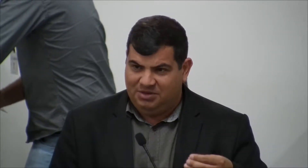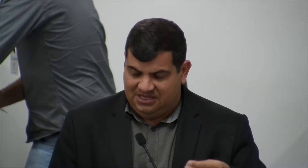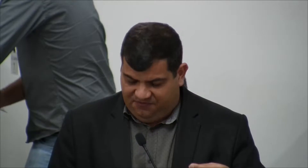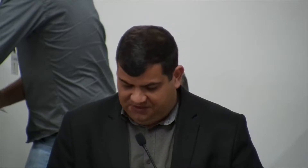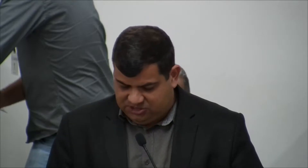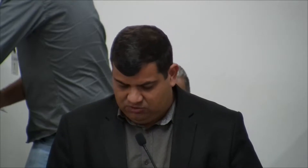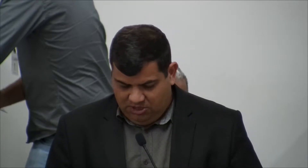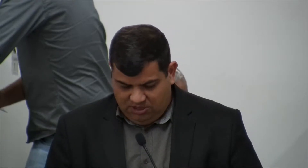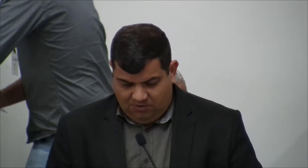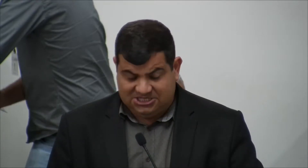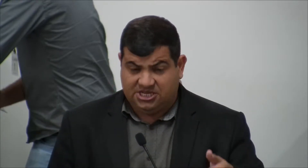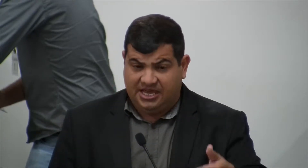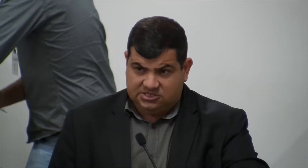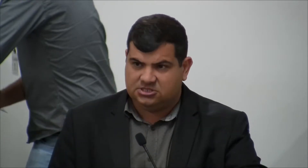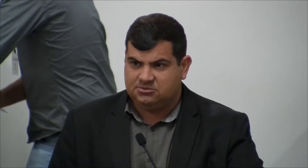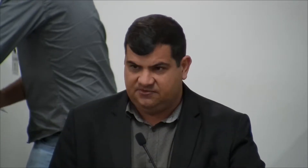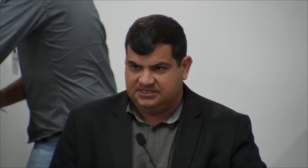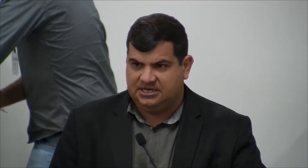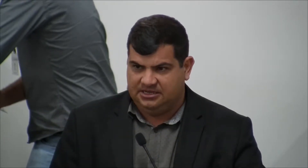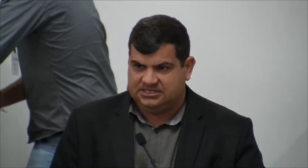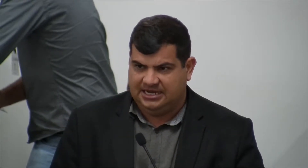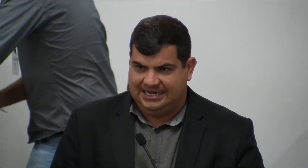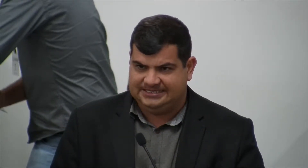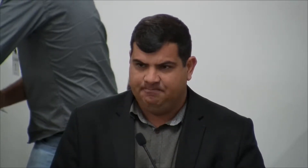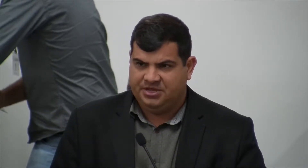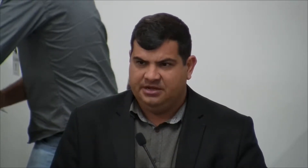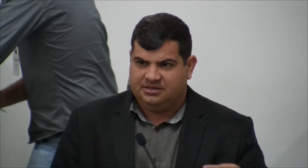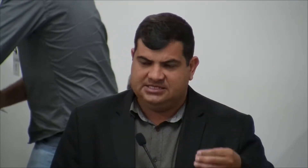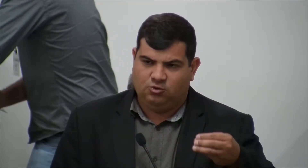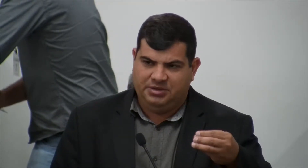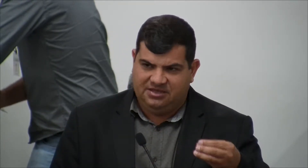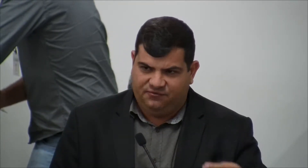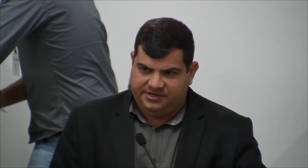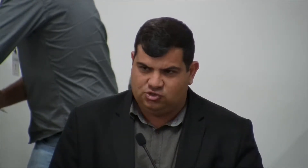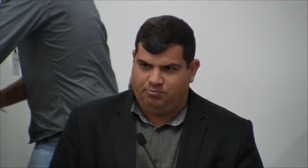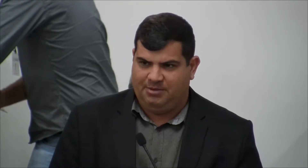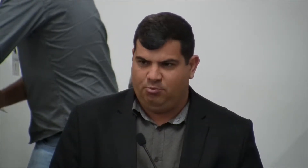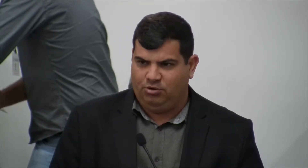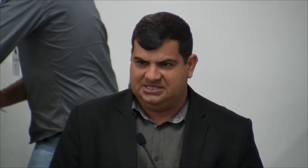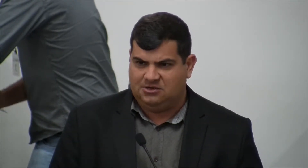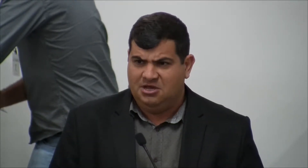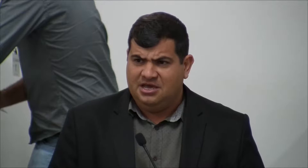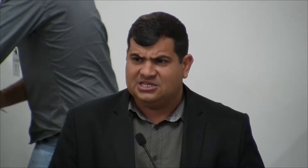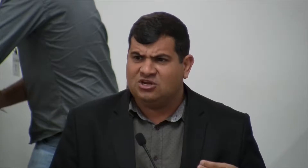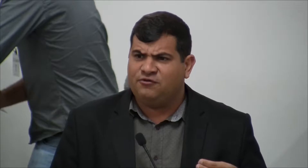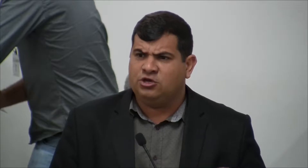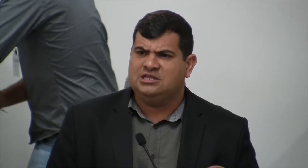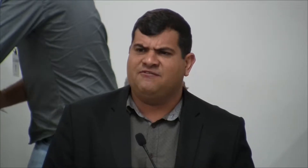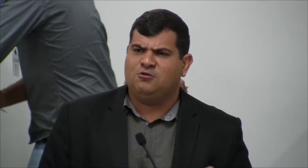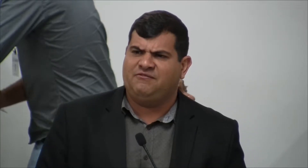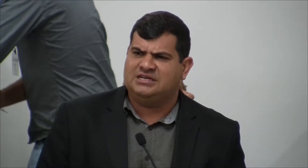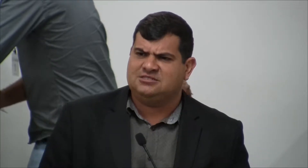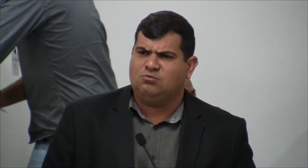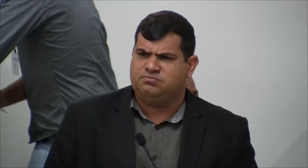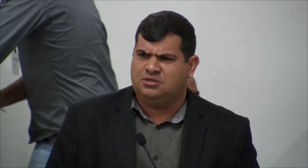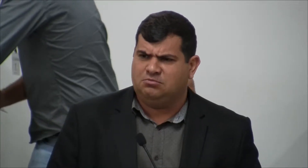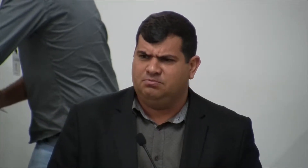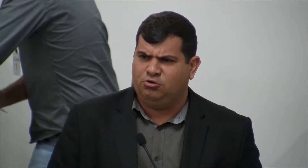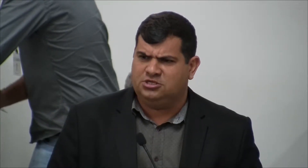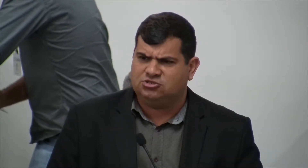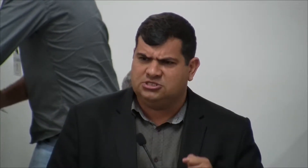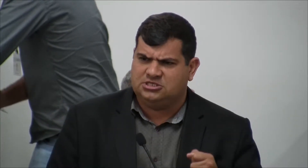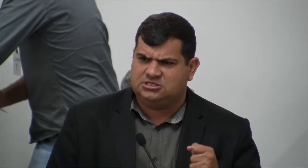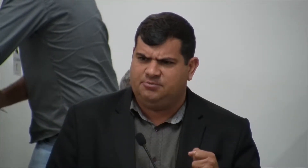vi um benefício e eu acho que é isso que nós temos que fazer aqui nessa casa. Trazer o benefício para a população. A senhora falou quinta-feira uma frase